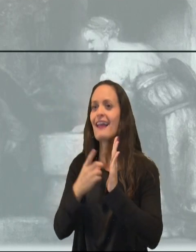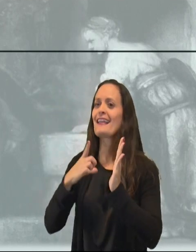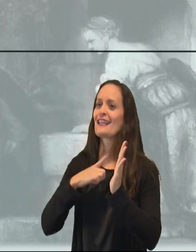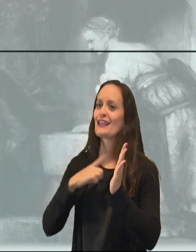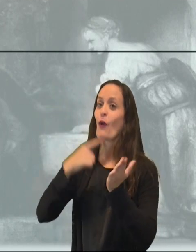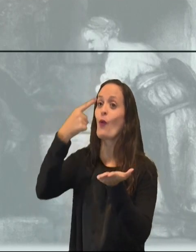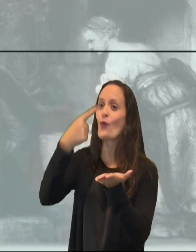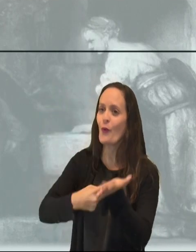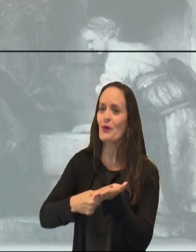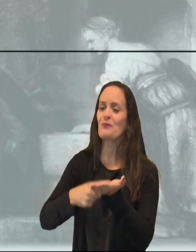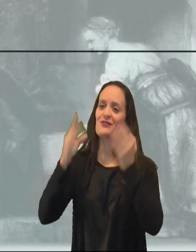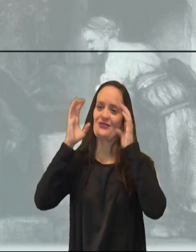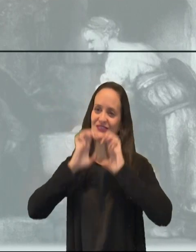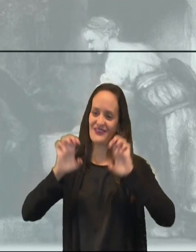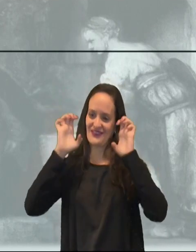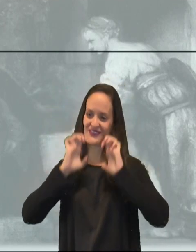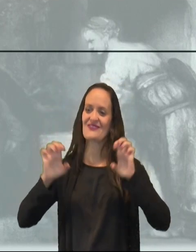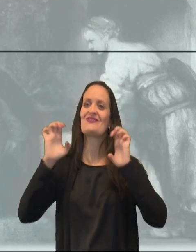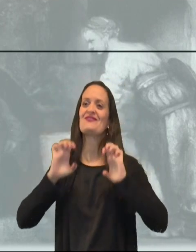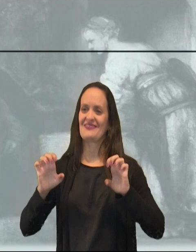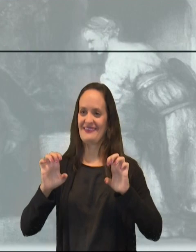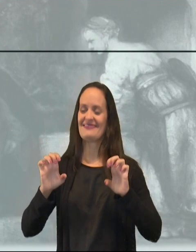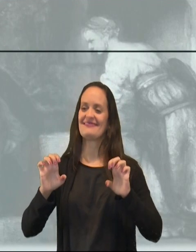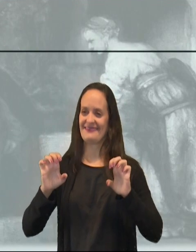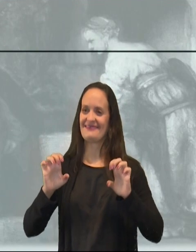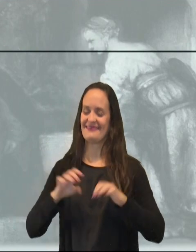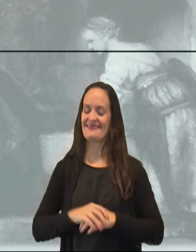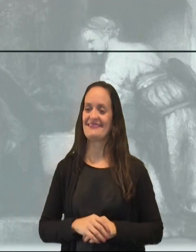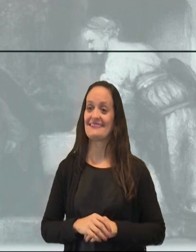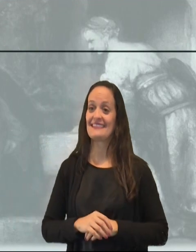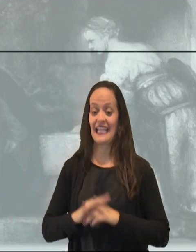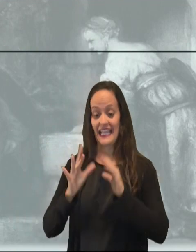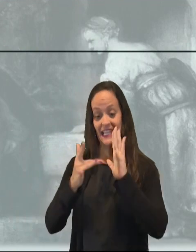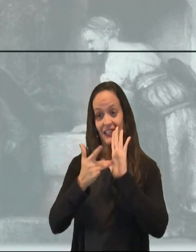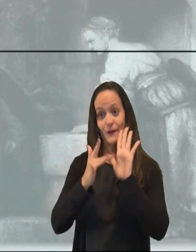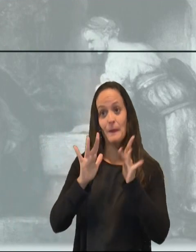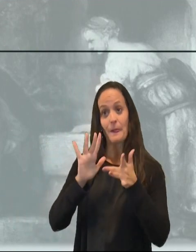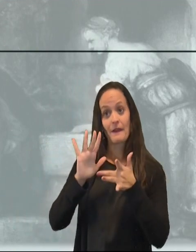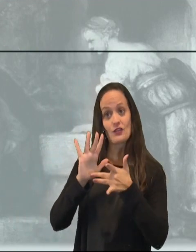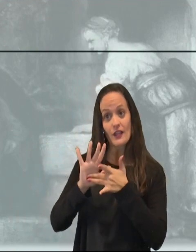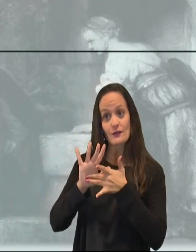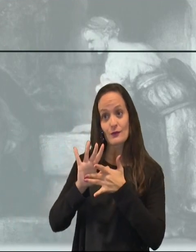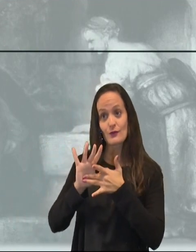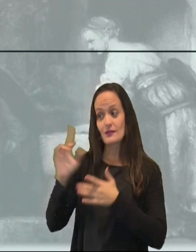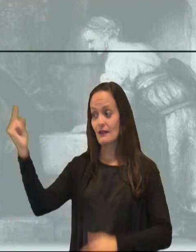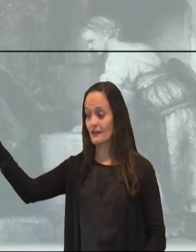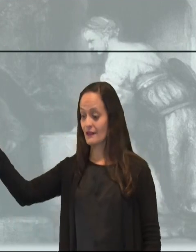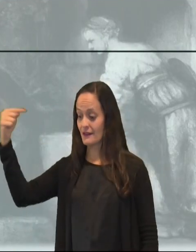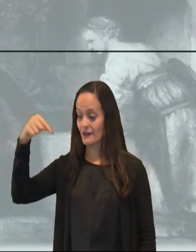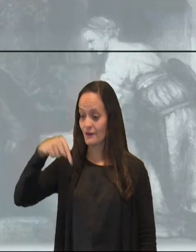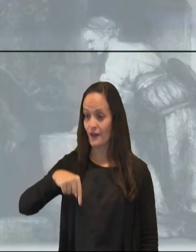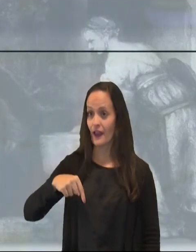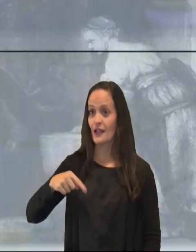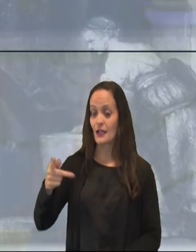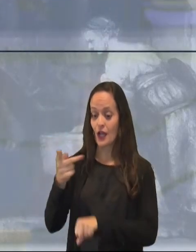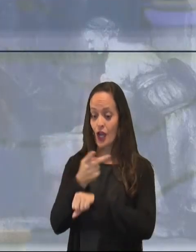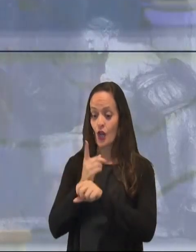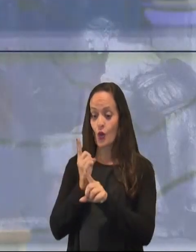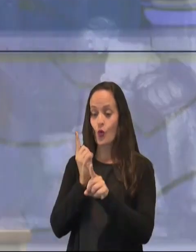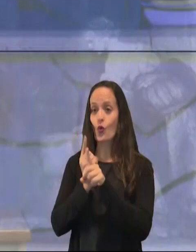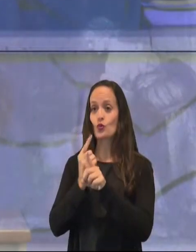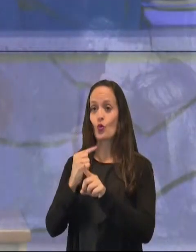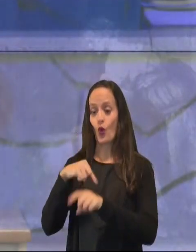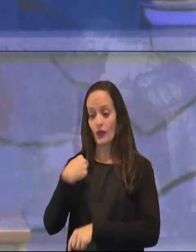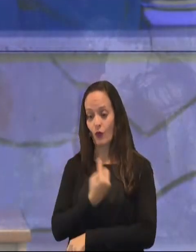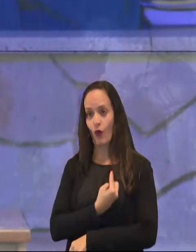missão é de Deus. Foi Jesus que veio, foi Jesus que nos encontrou, foi Ele que nos